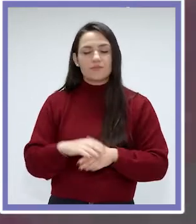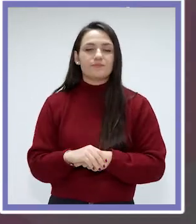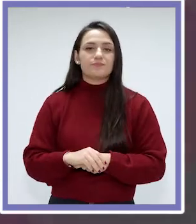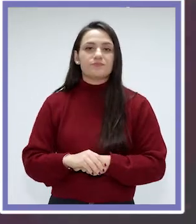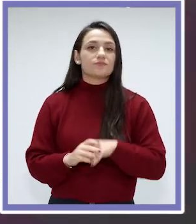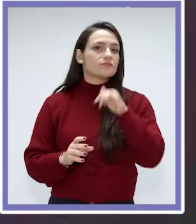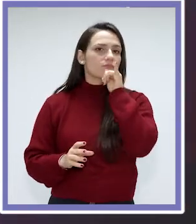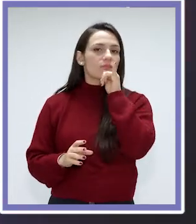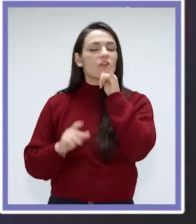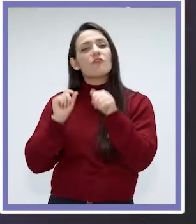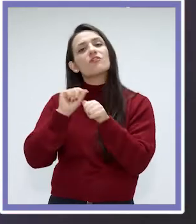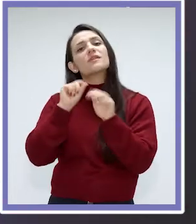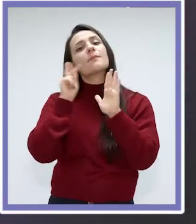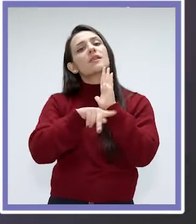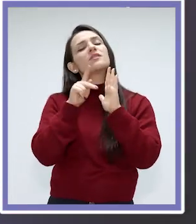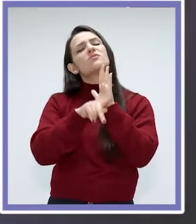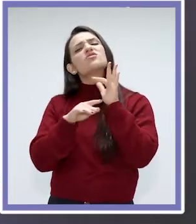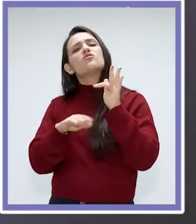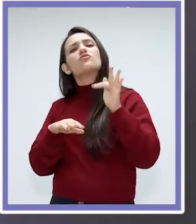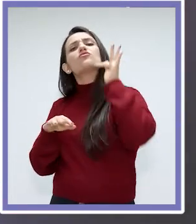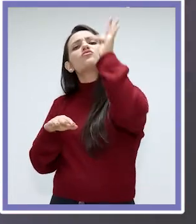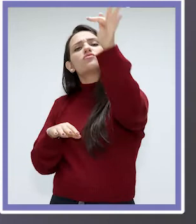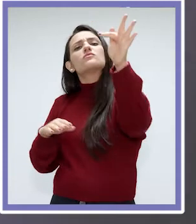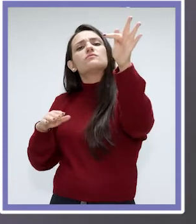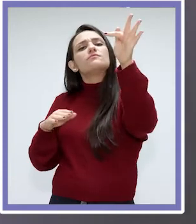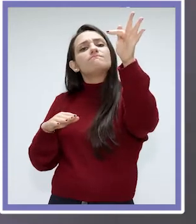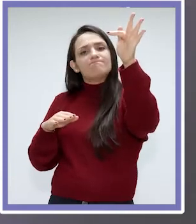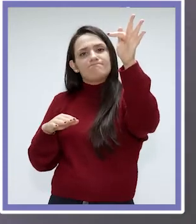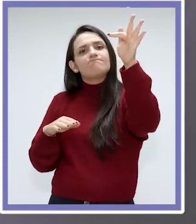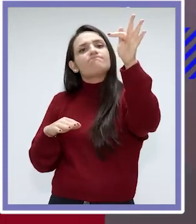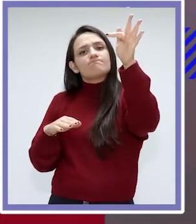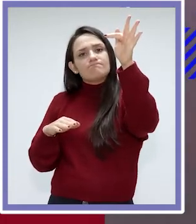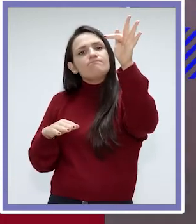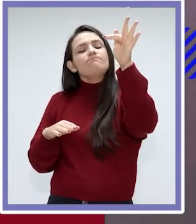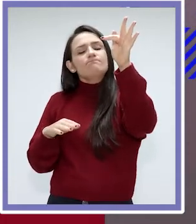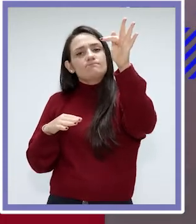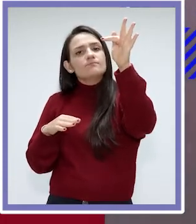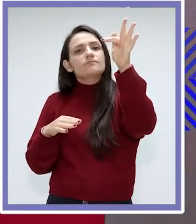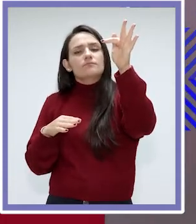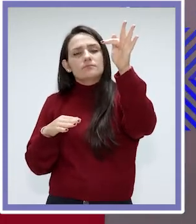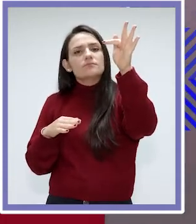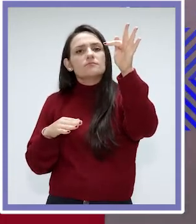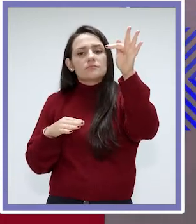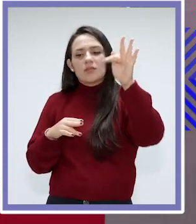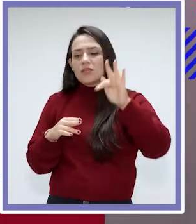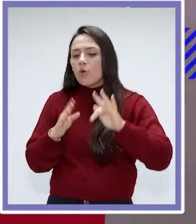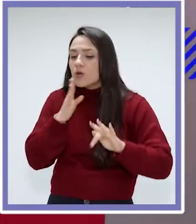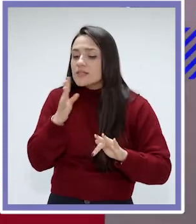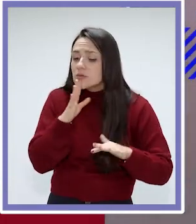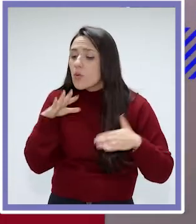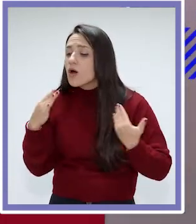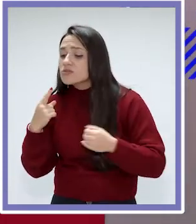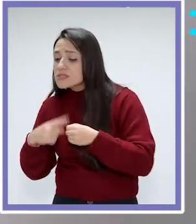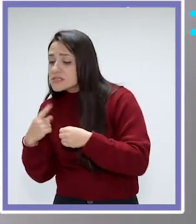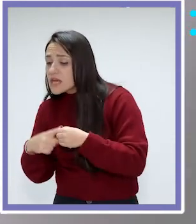gente fazer, por exemplo, projeções para mitigar isso que a gente tem, por exemplo, né? Algumas